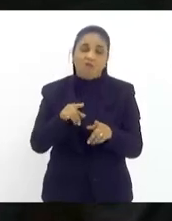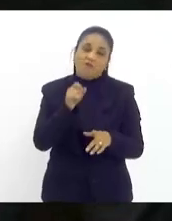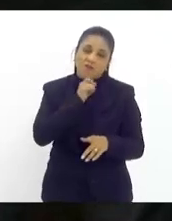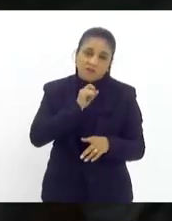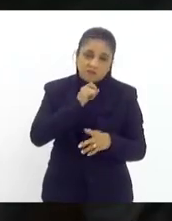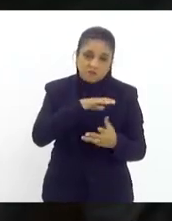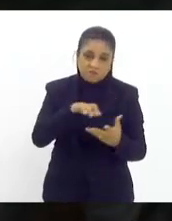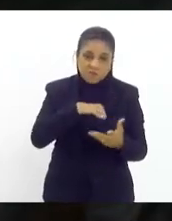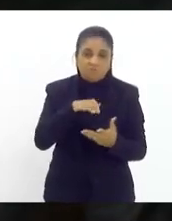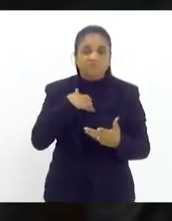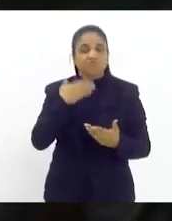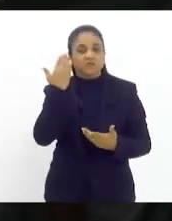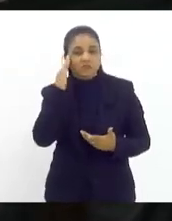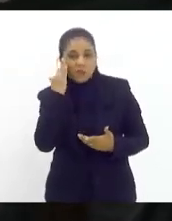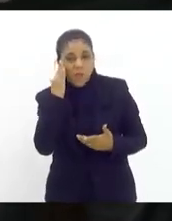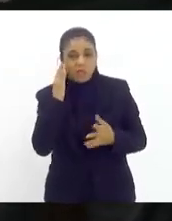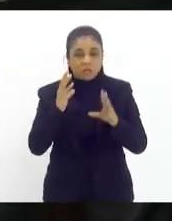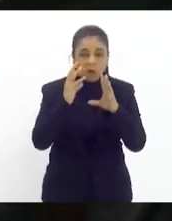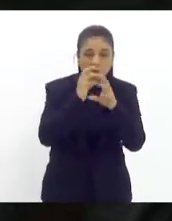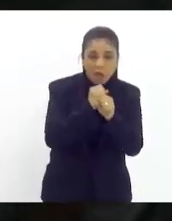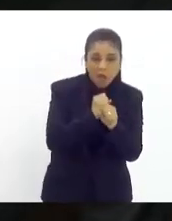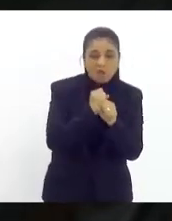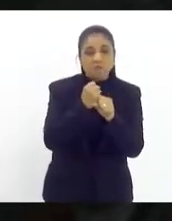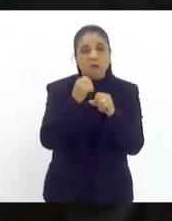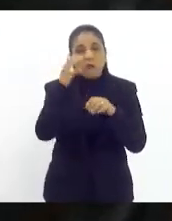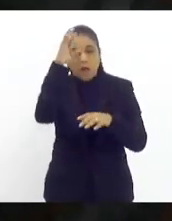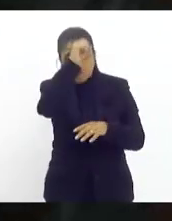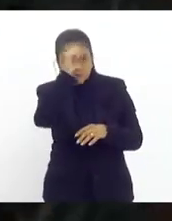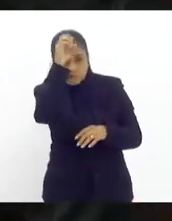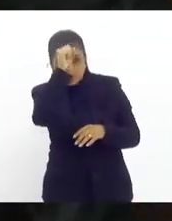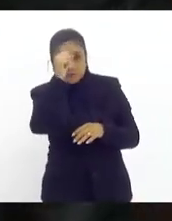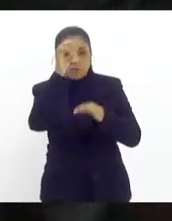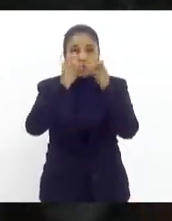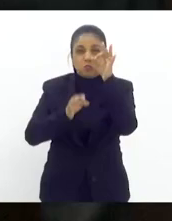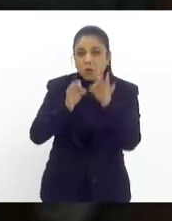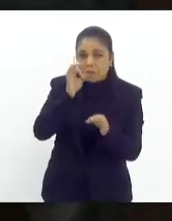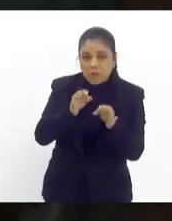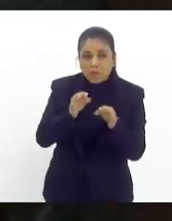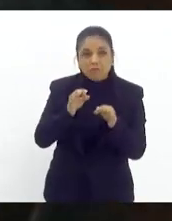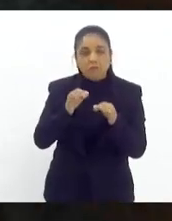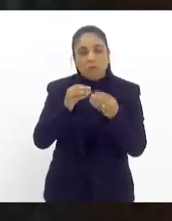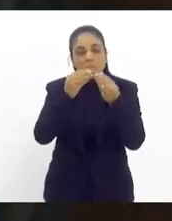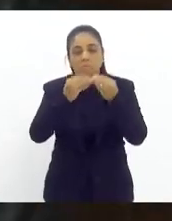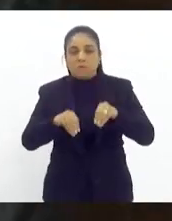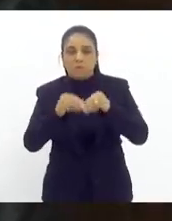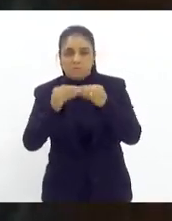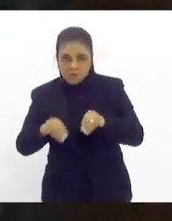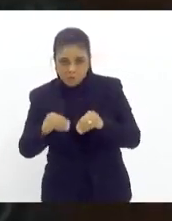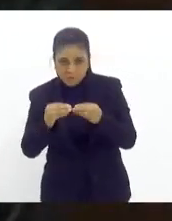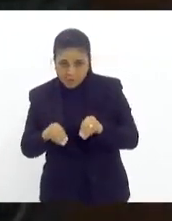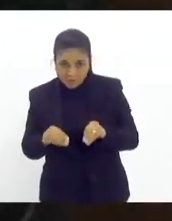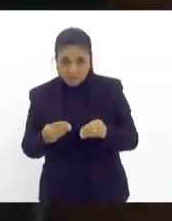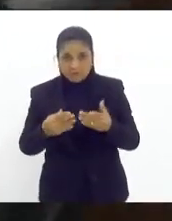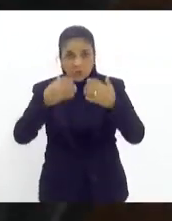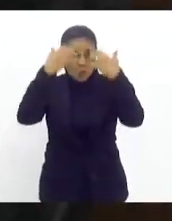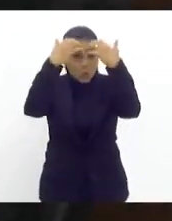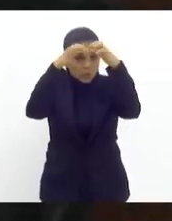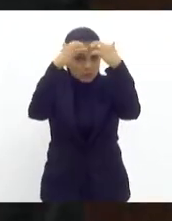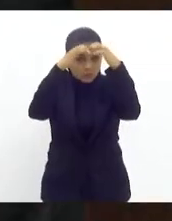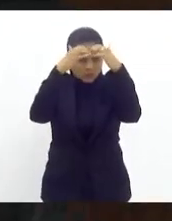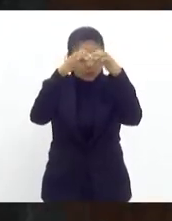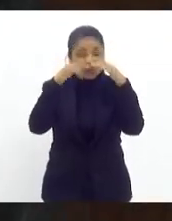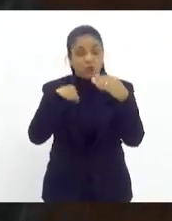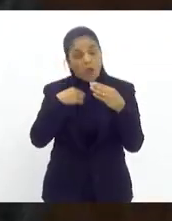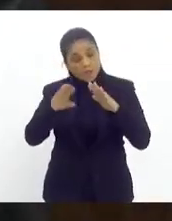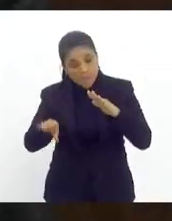orientação compreensão cálculo capacidade de aprendizagem linguagem julgamento então a emenda que eu fiz um presidente foi